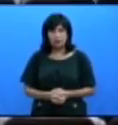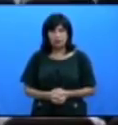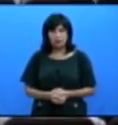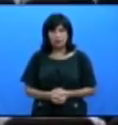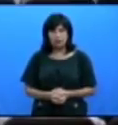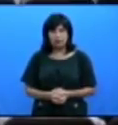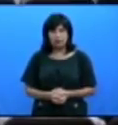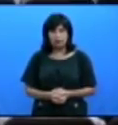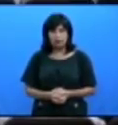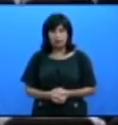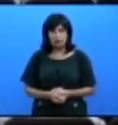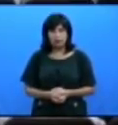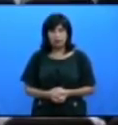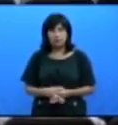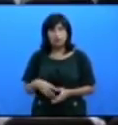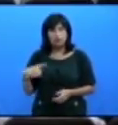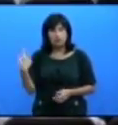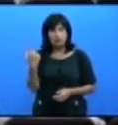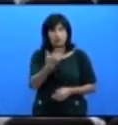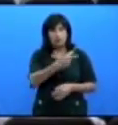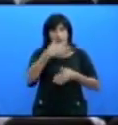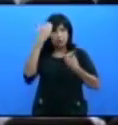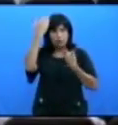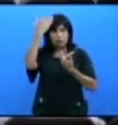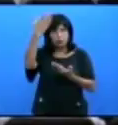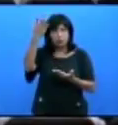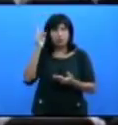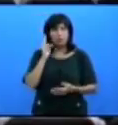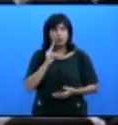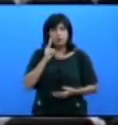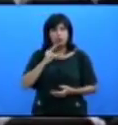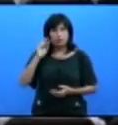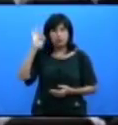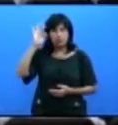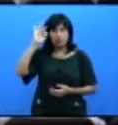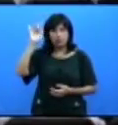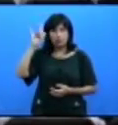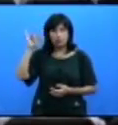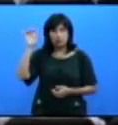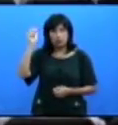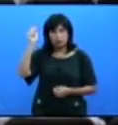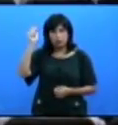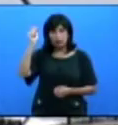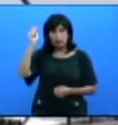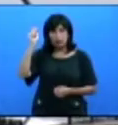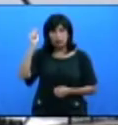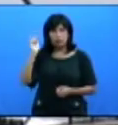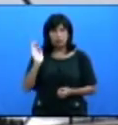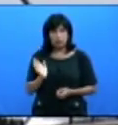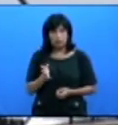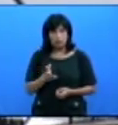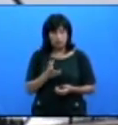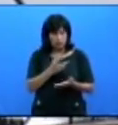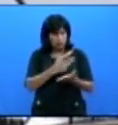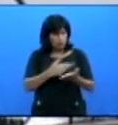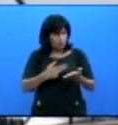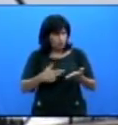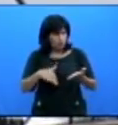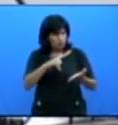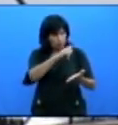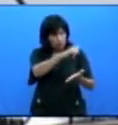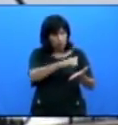Nós agradecemos a vereadora Tiesa e passamos, então, a dar continuidade à leitura dos